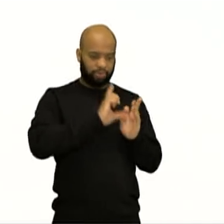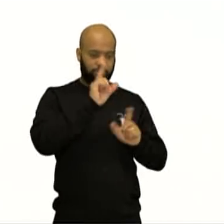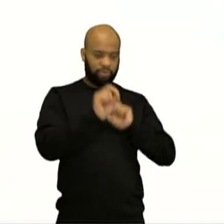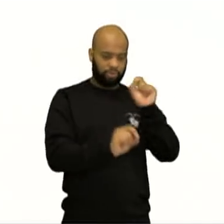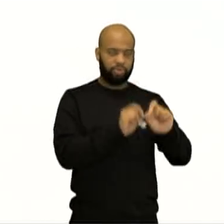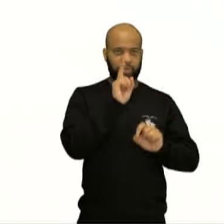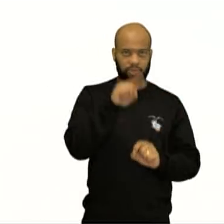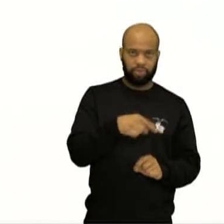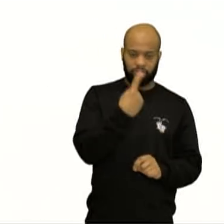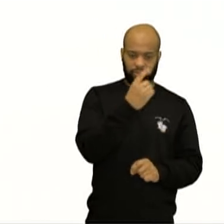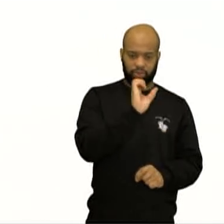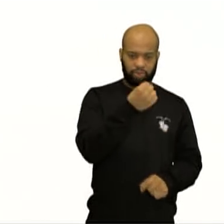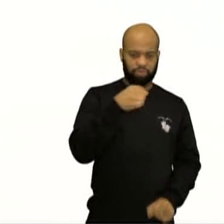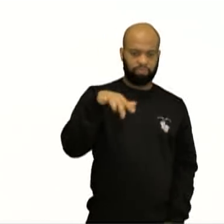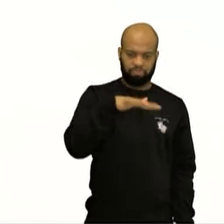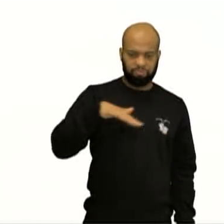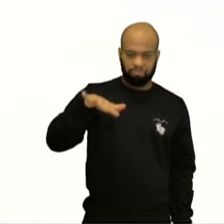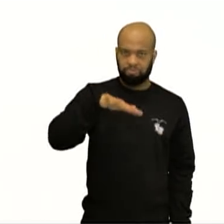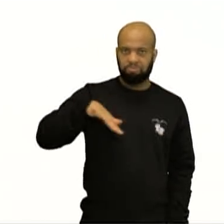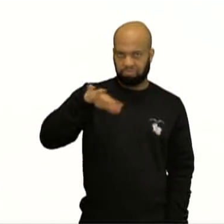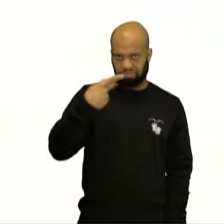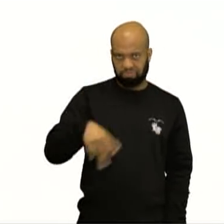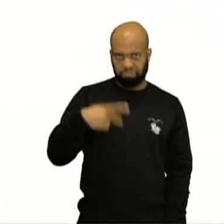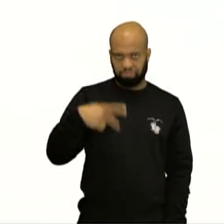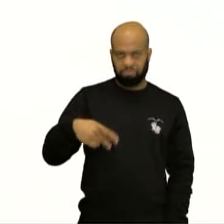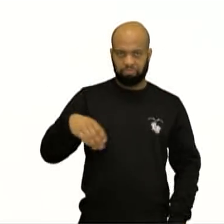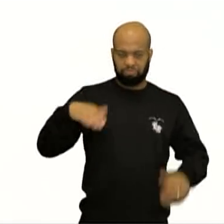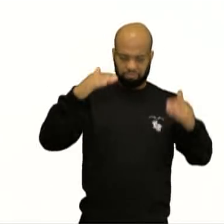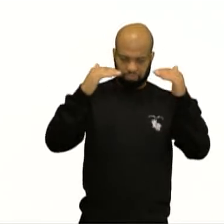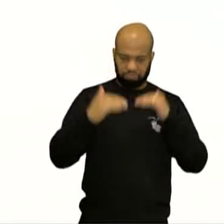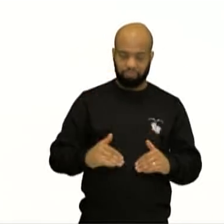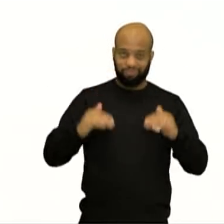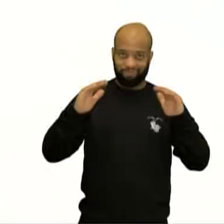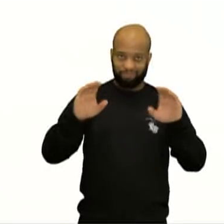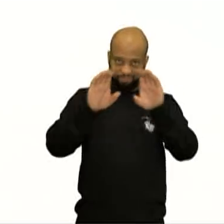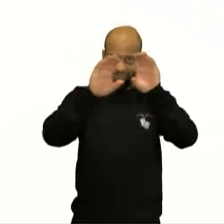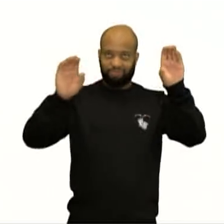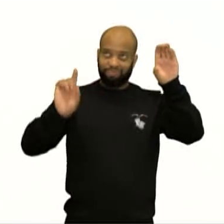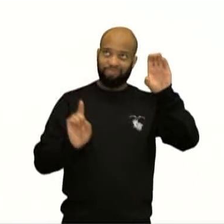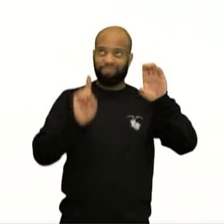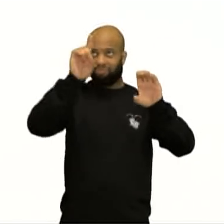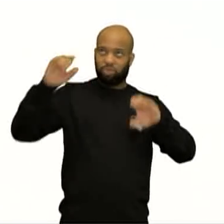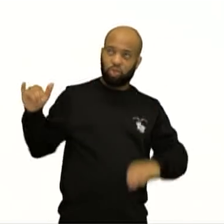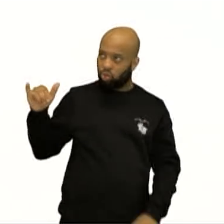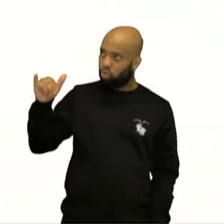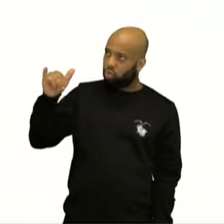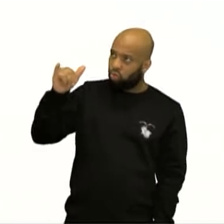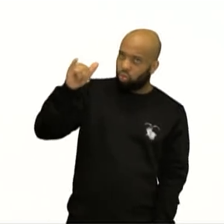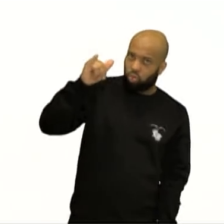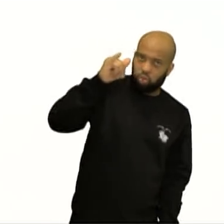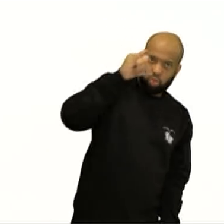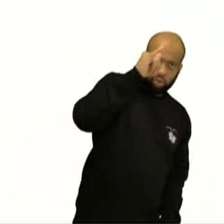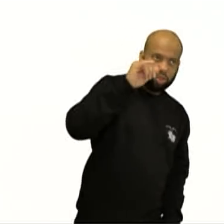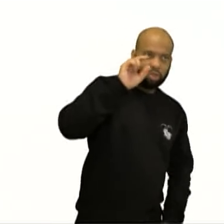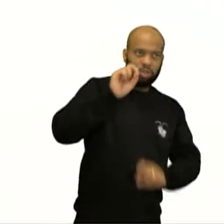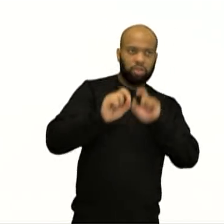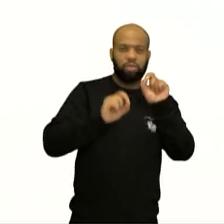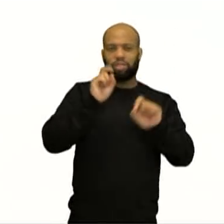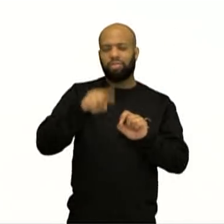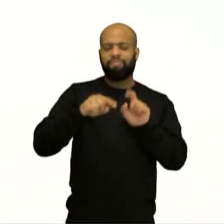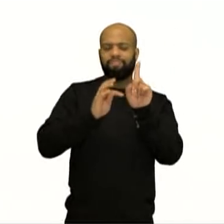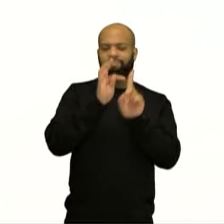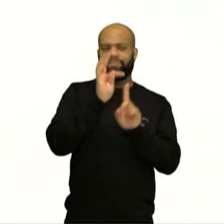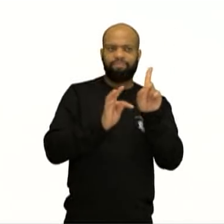ambiente, digamos, aqui onde nós nos encontramos, 18 graus Celsius. O avião lá no céu, lá em